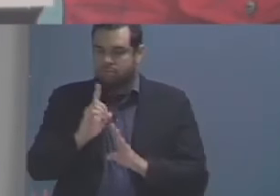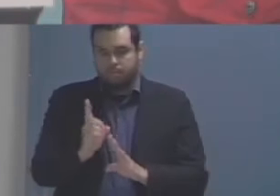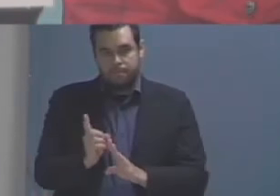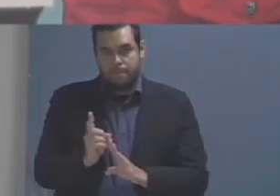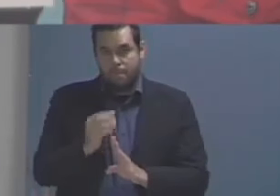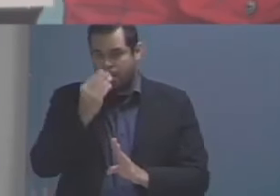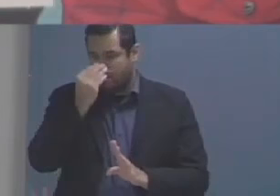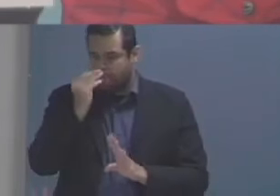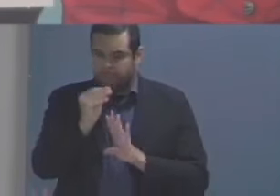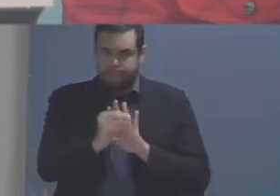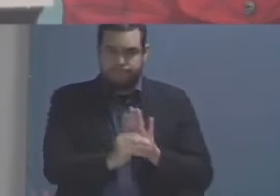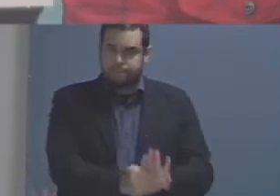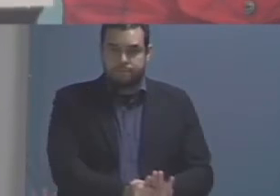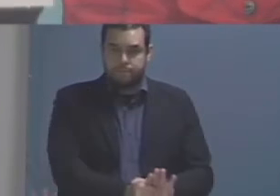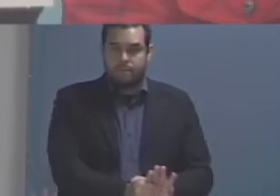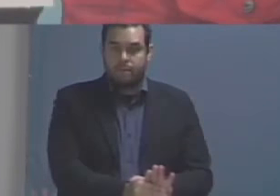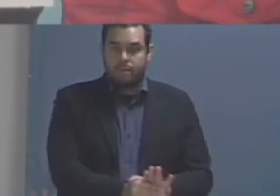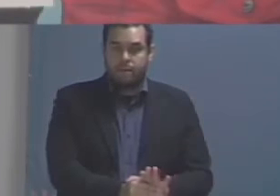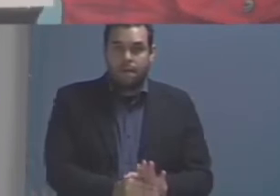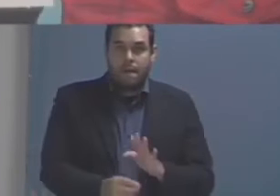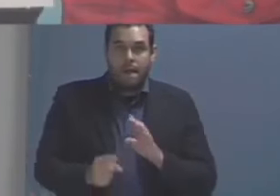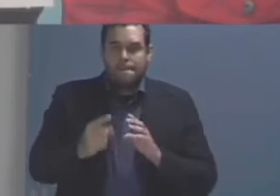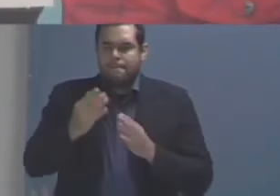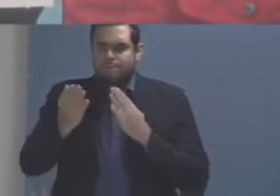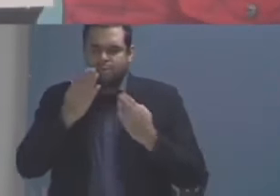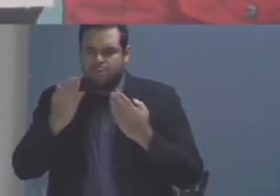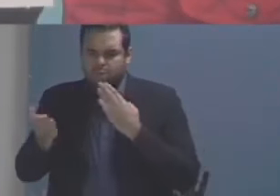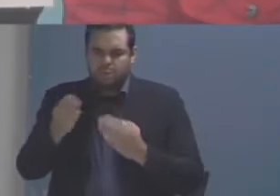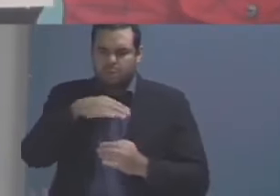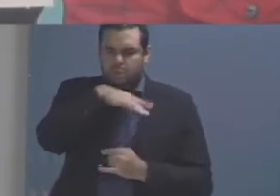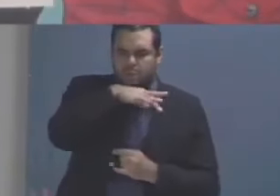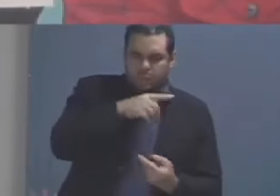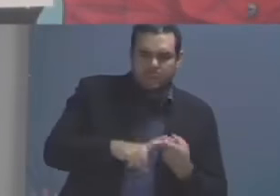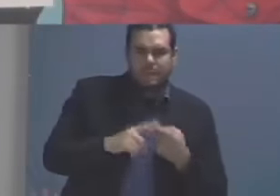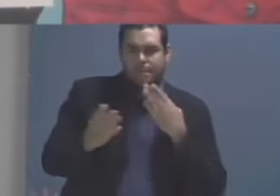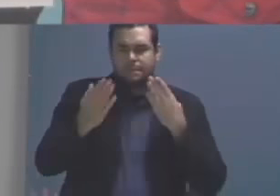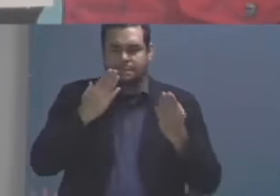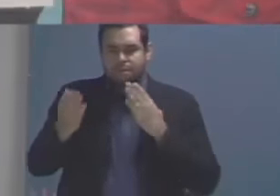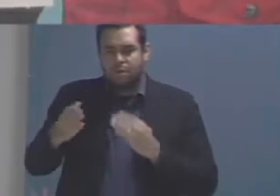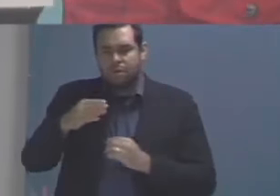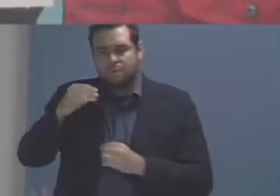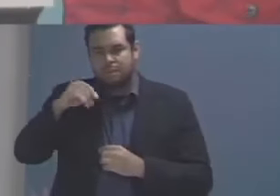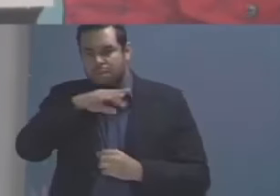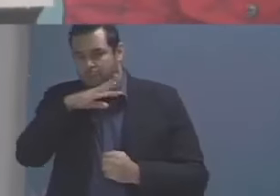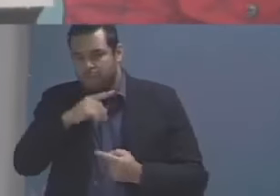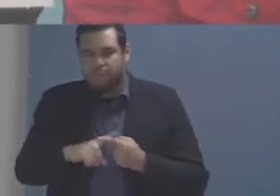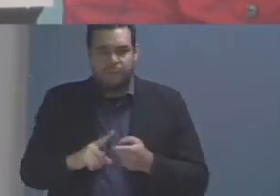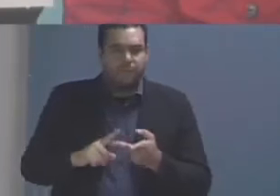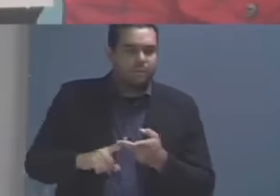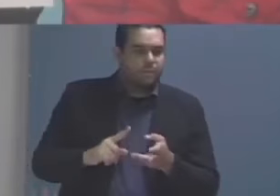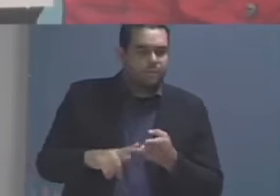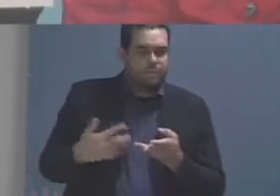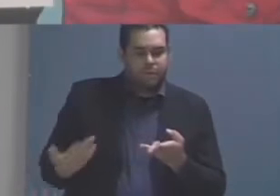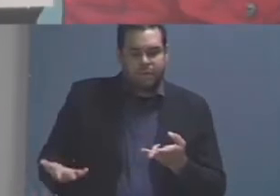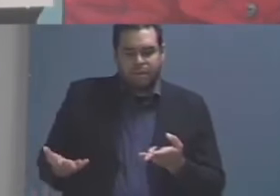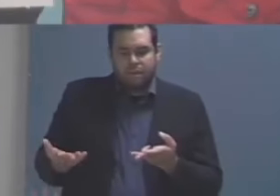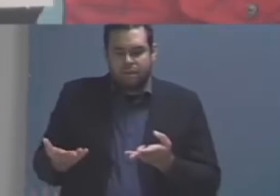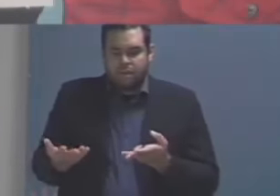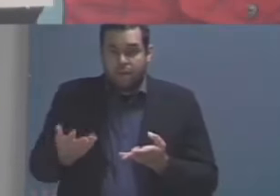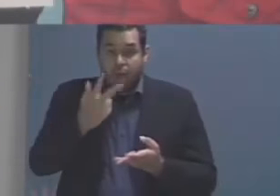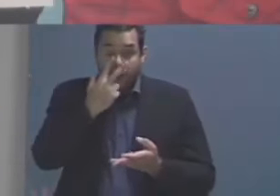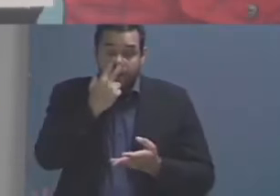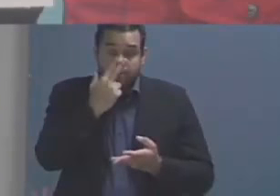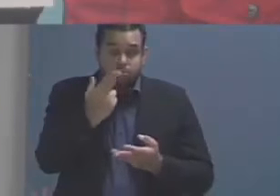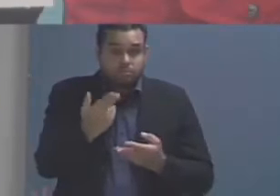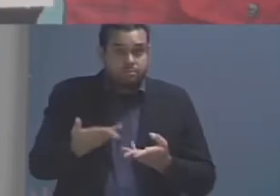Nós negamos também todo esse discurso de que a psicologia é ruim, de que o psicólogo está mal, de que a psicóloga não está... Eu